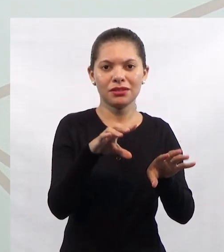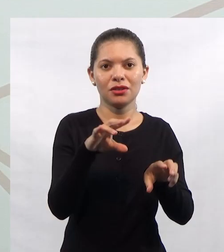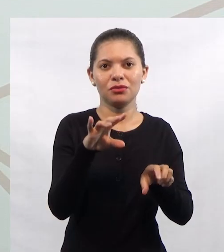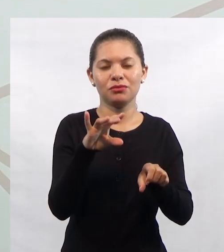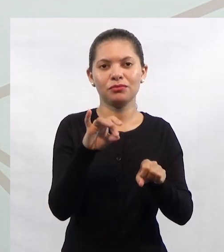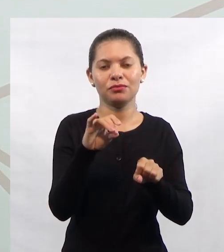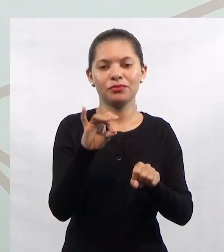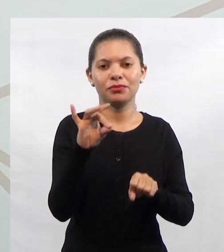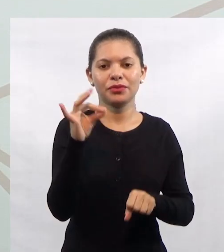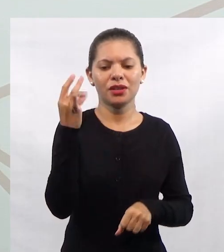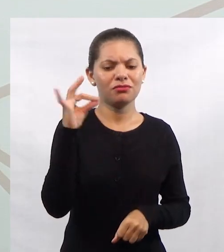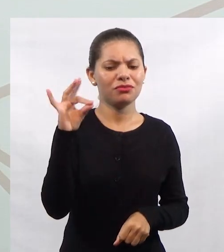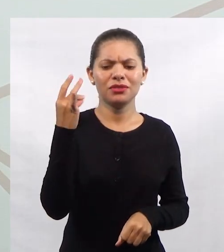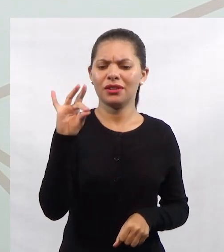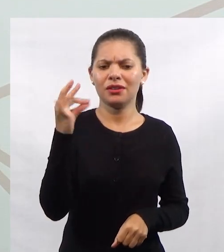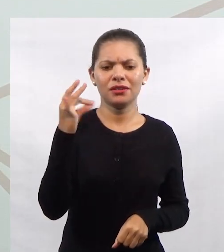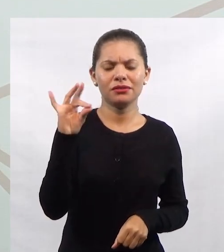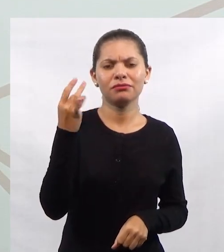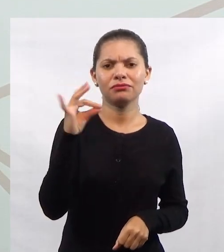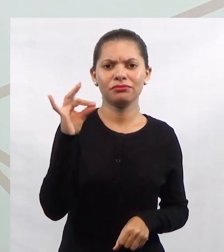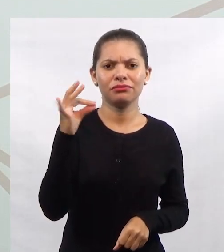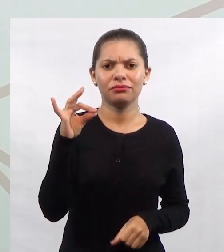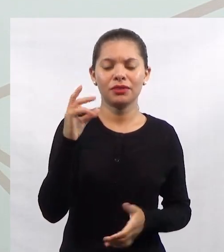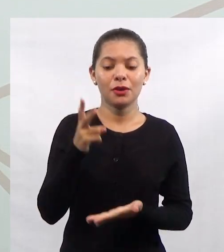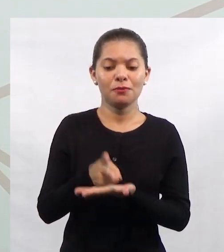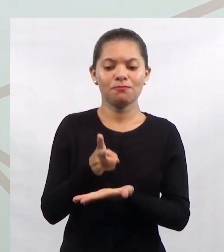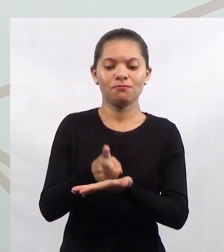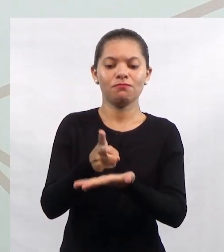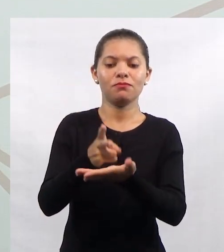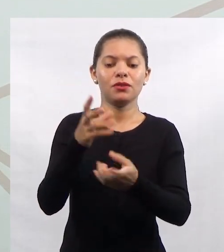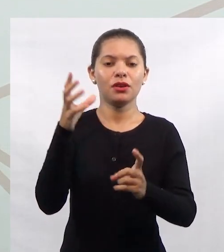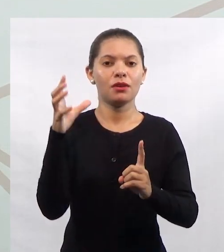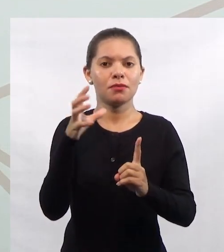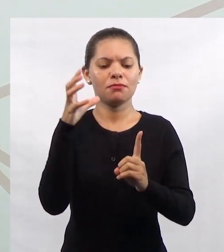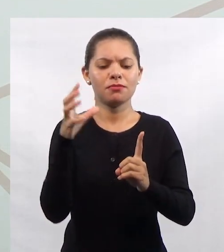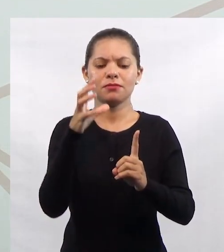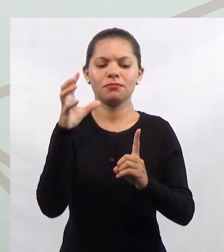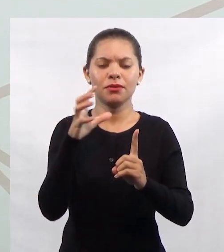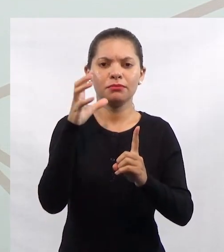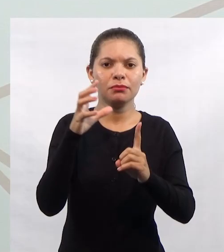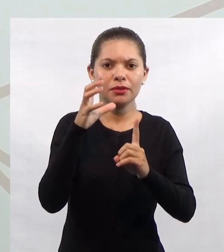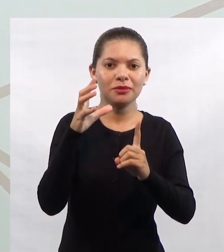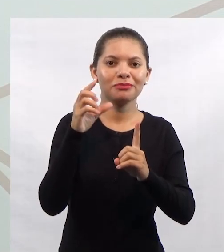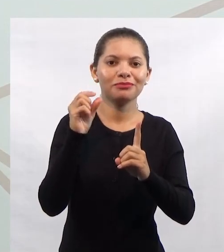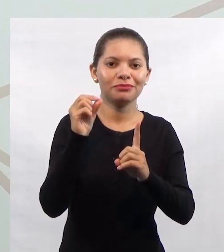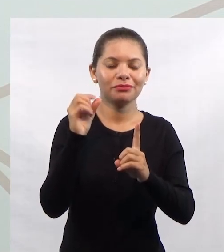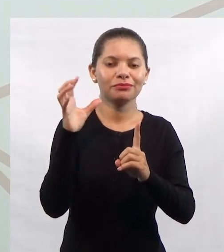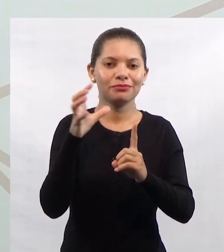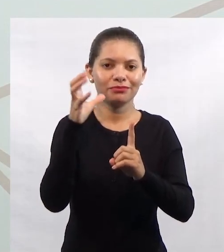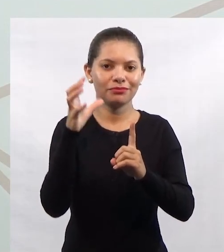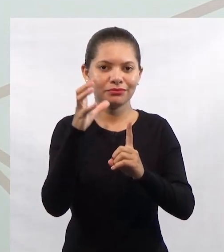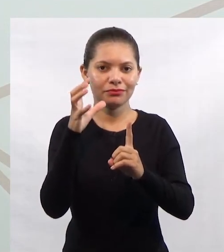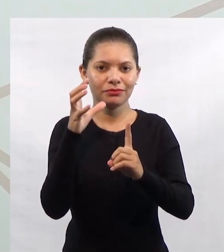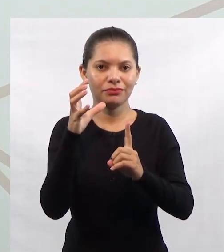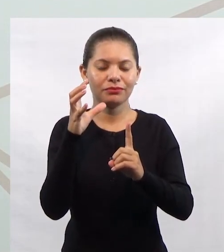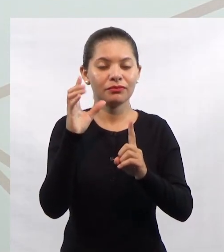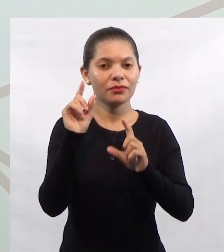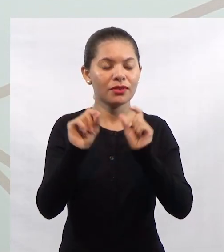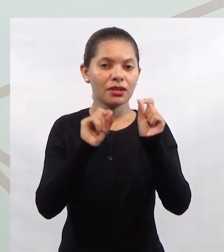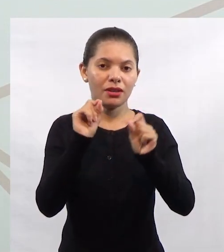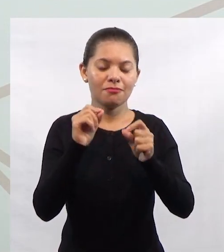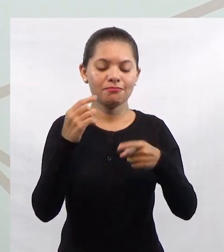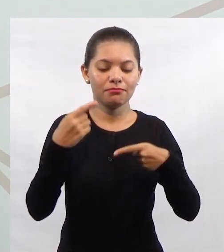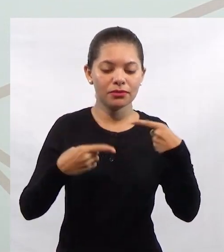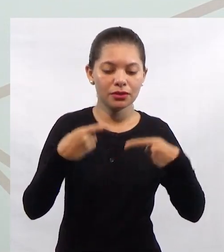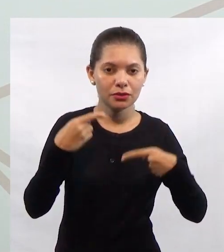de negação do acesso à educação, para ele continuar sendo manipulado pelas ideologias dominantes,